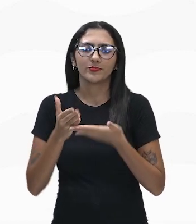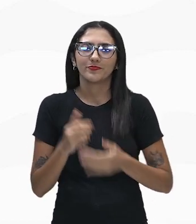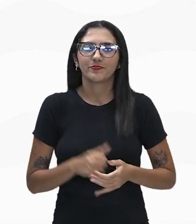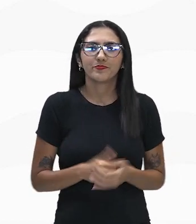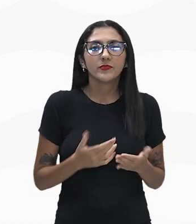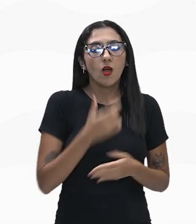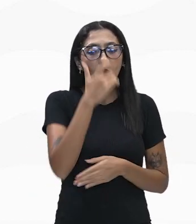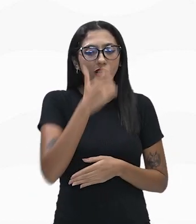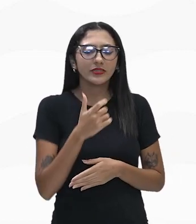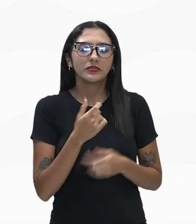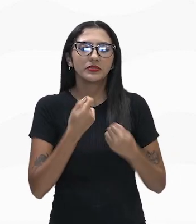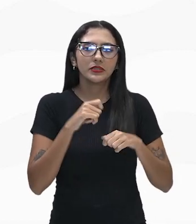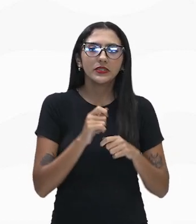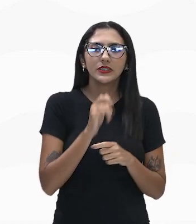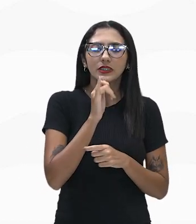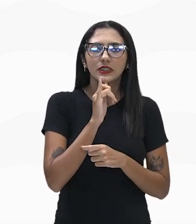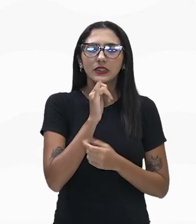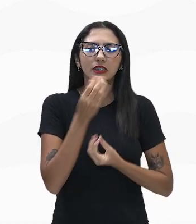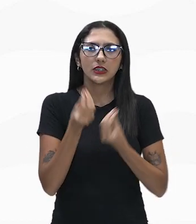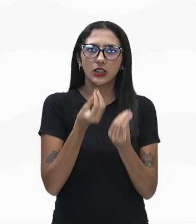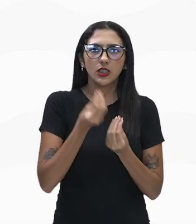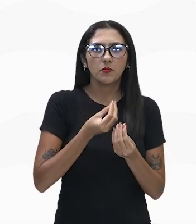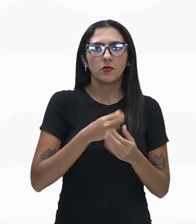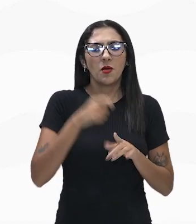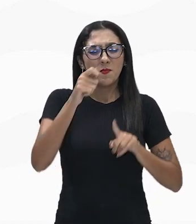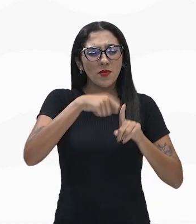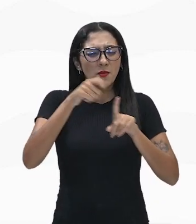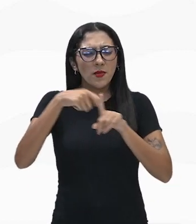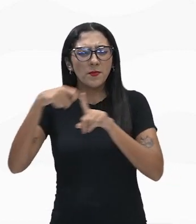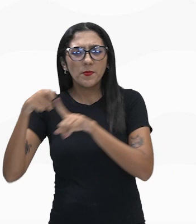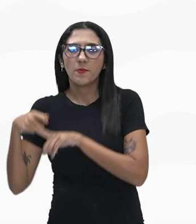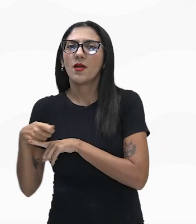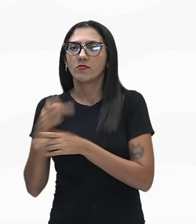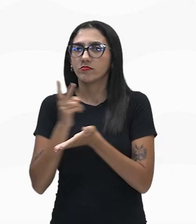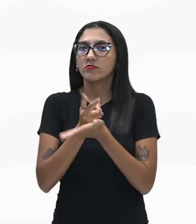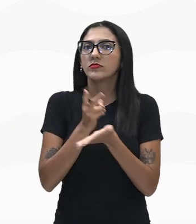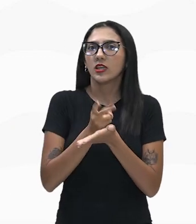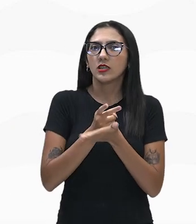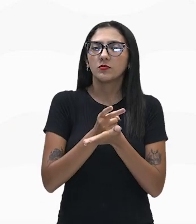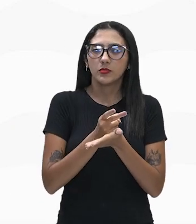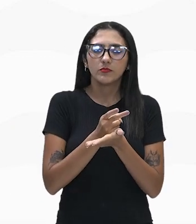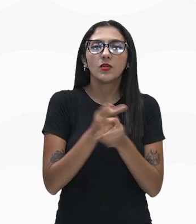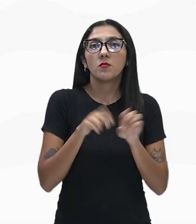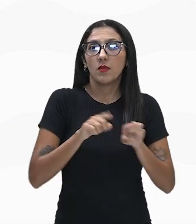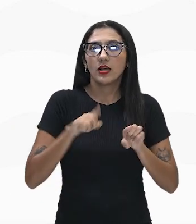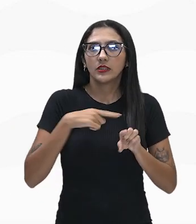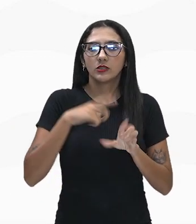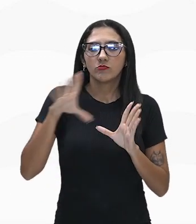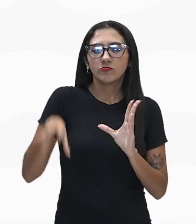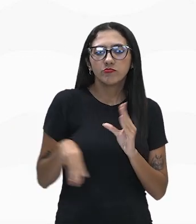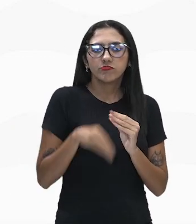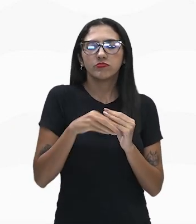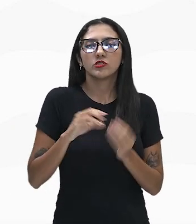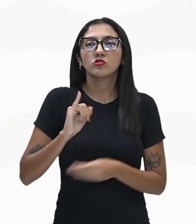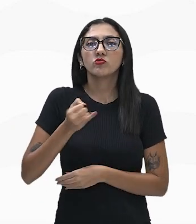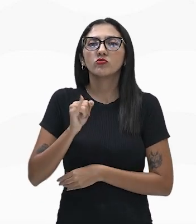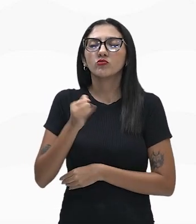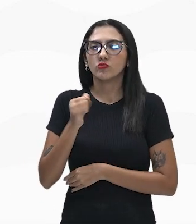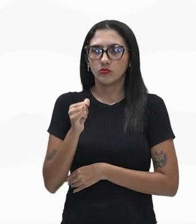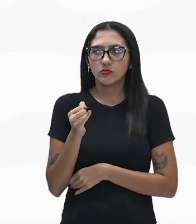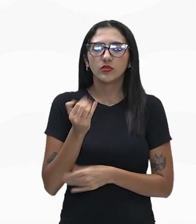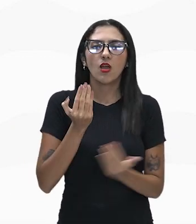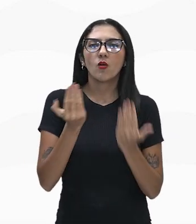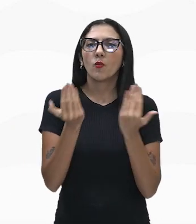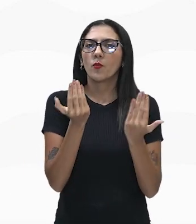se obriga a fazer os pagamentos mensais, acrescidos de juros referentes ao valor pago